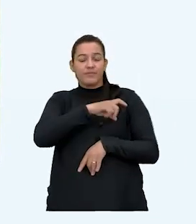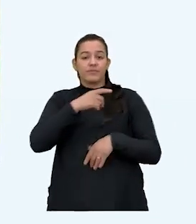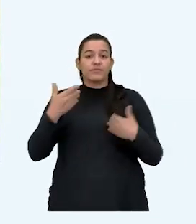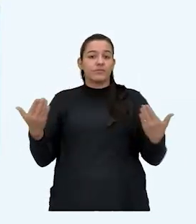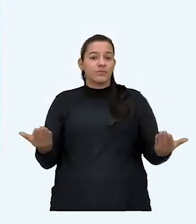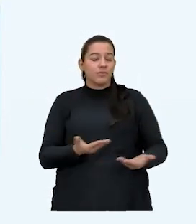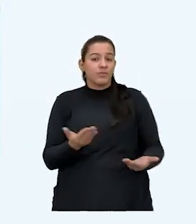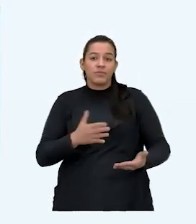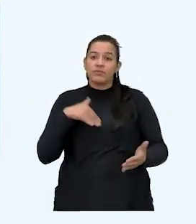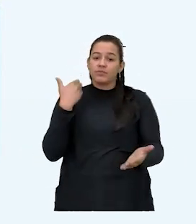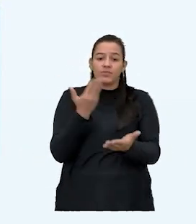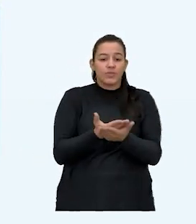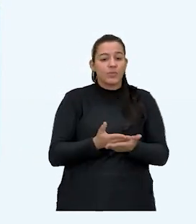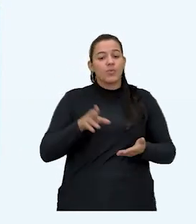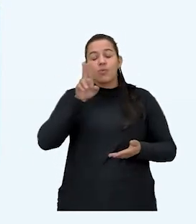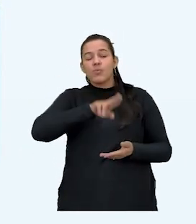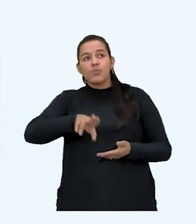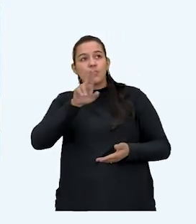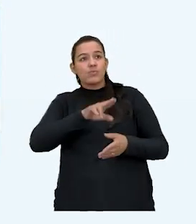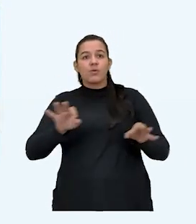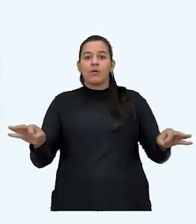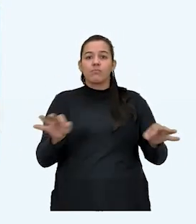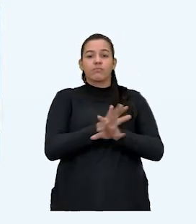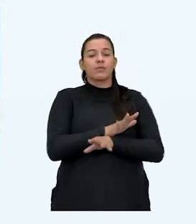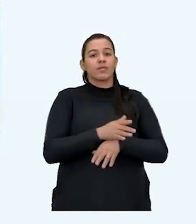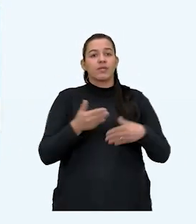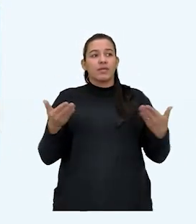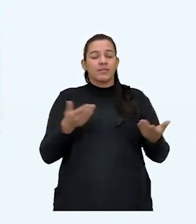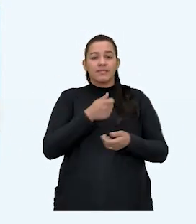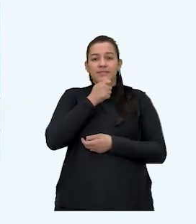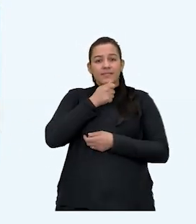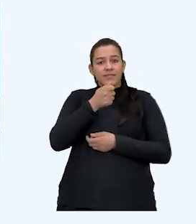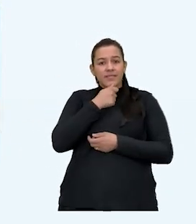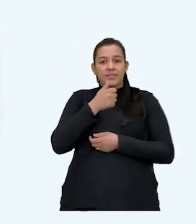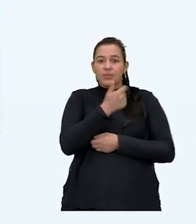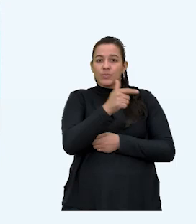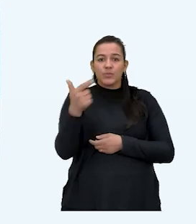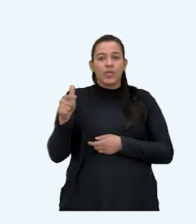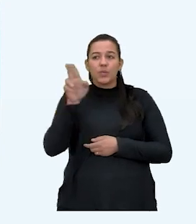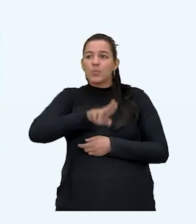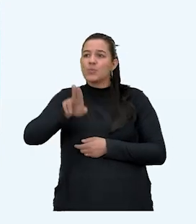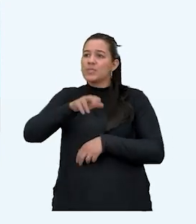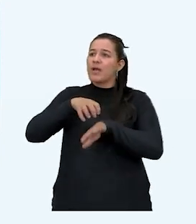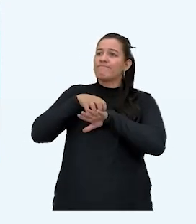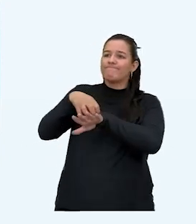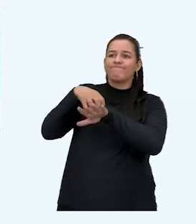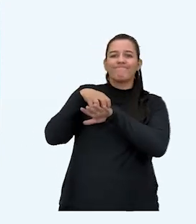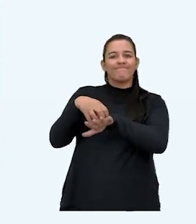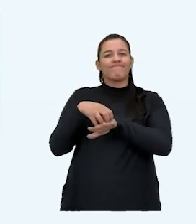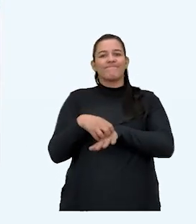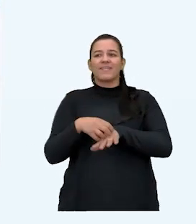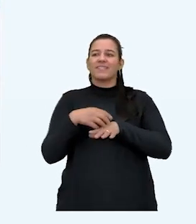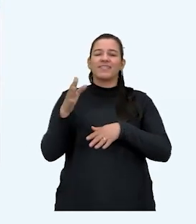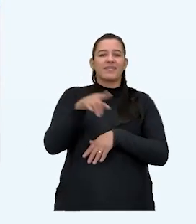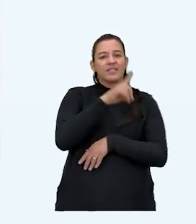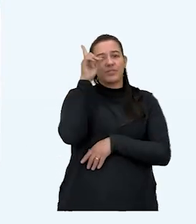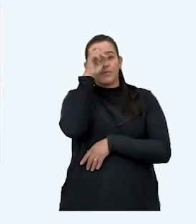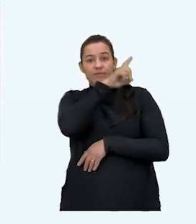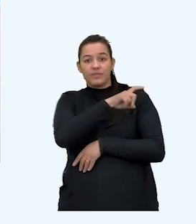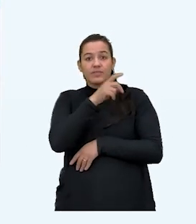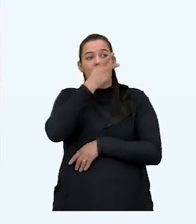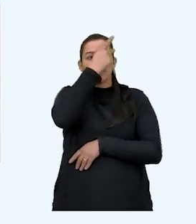se chegou à conclusão de que estava inviável, muitas vezes, usar o transporte que aí está. Nesse sentido,